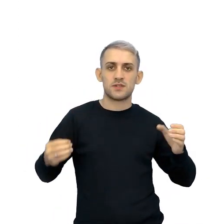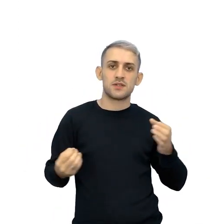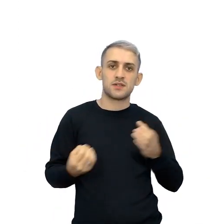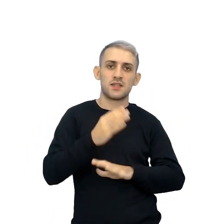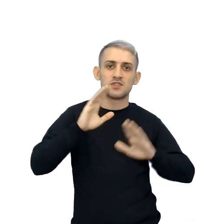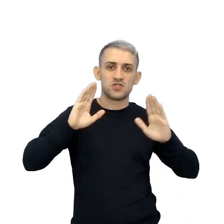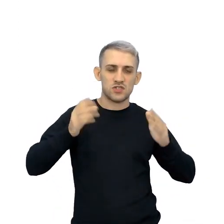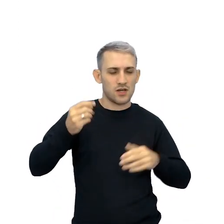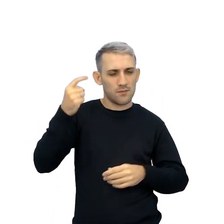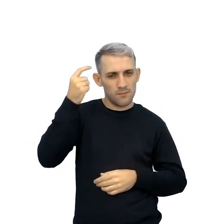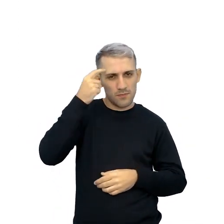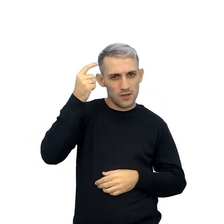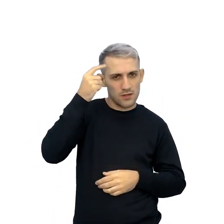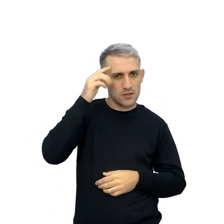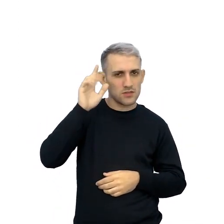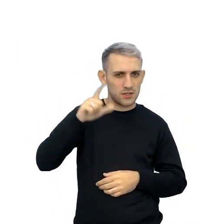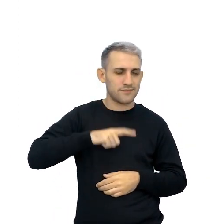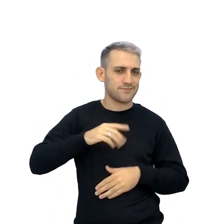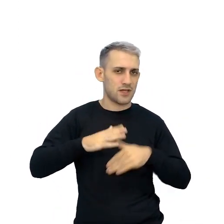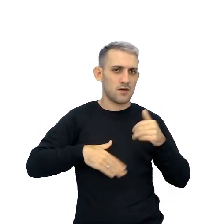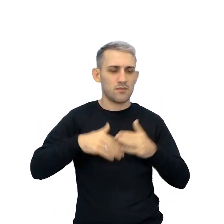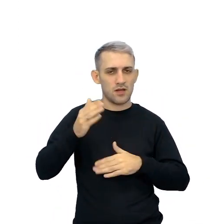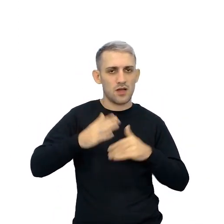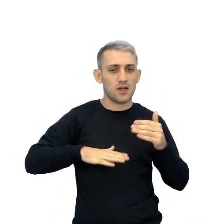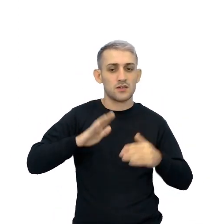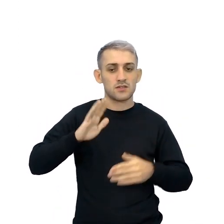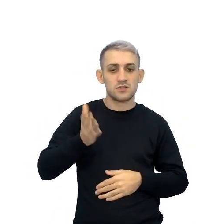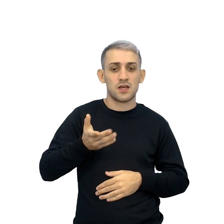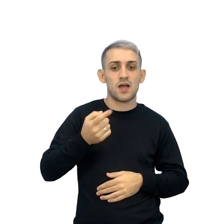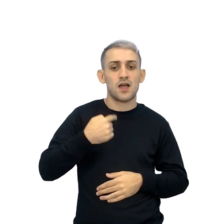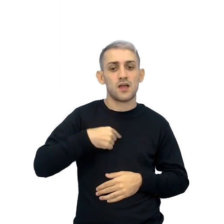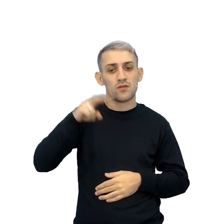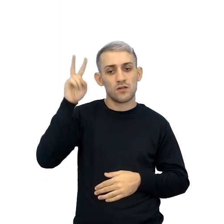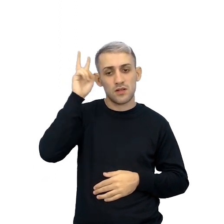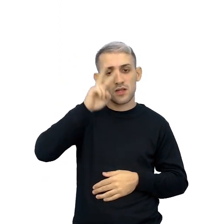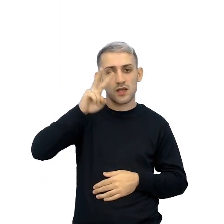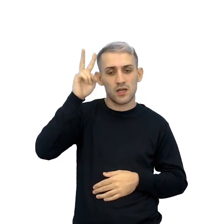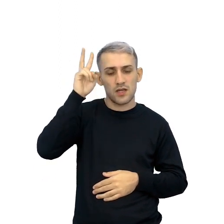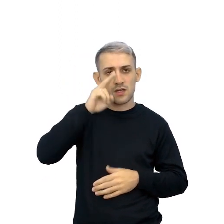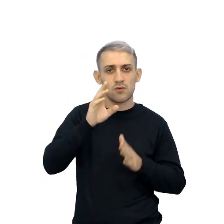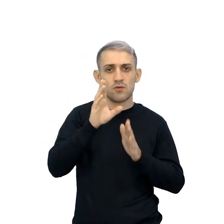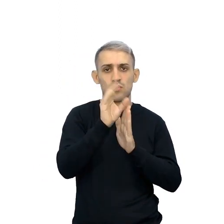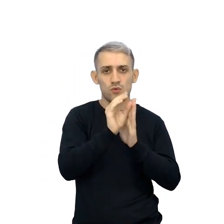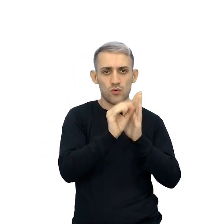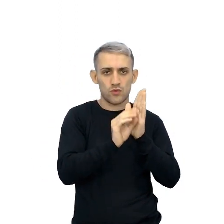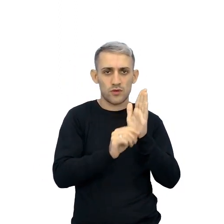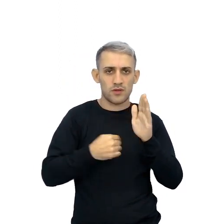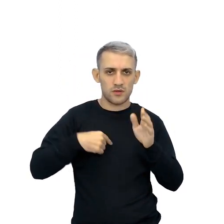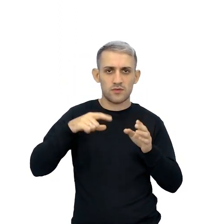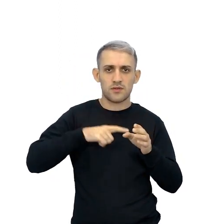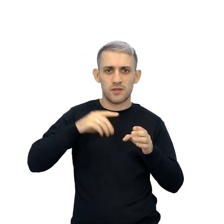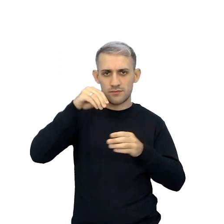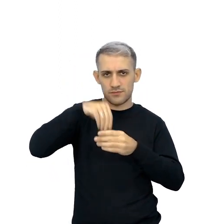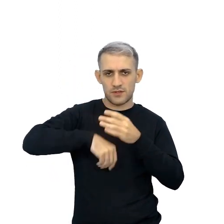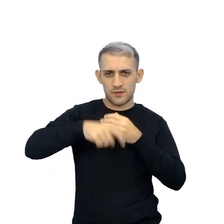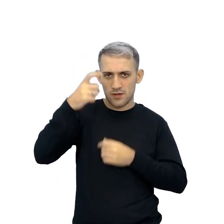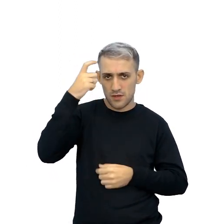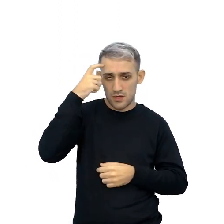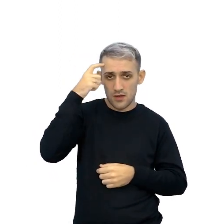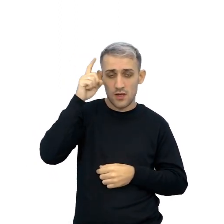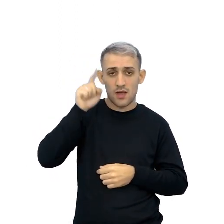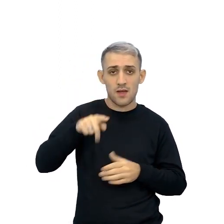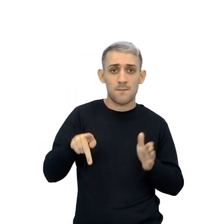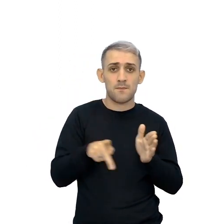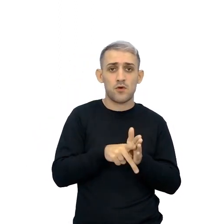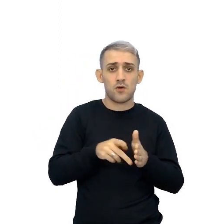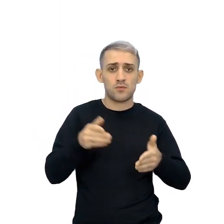minha cabeça, né, com a prática. Eu resgato esses conteúdos que eu já tenho, que eu já vivi. É um processo